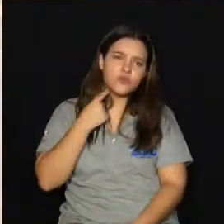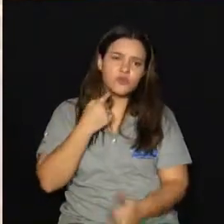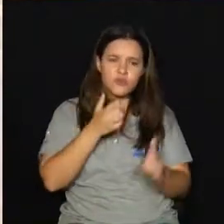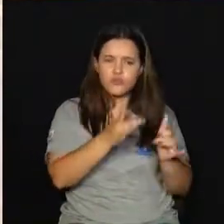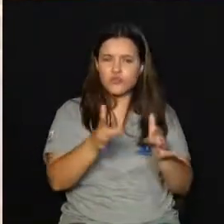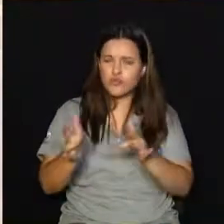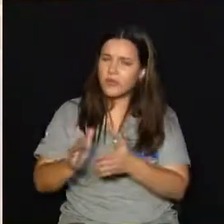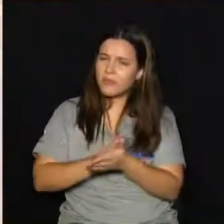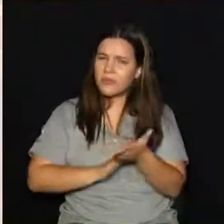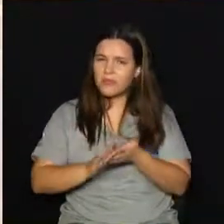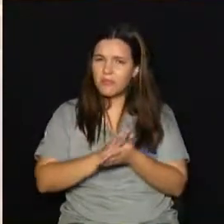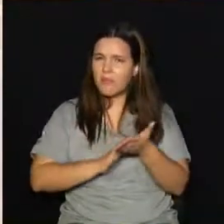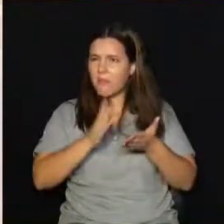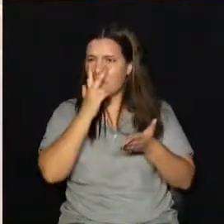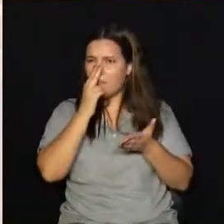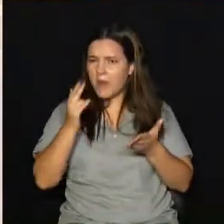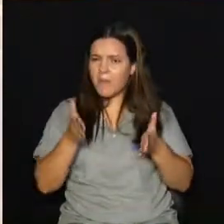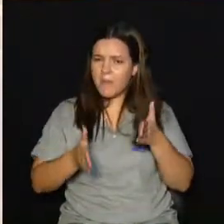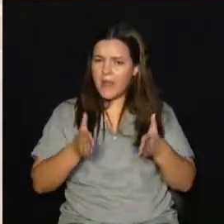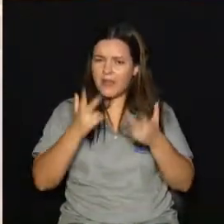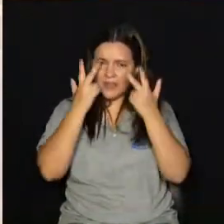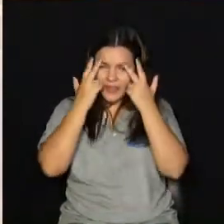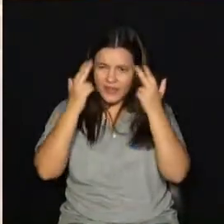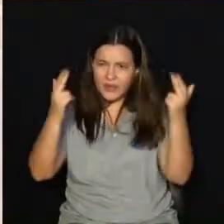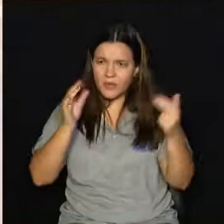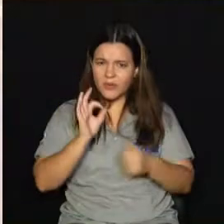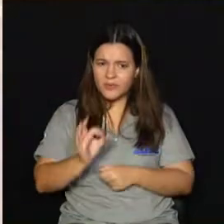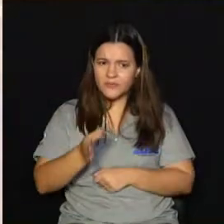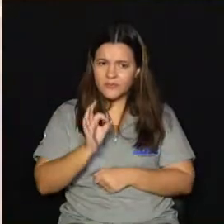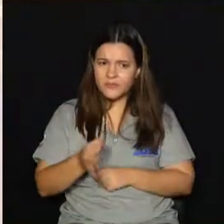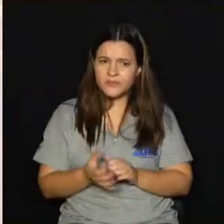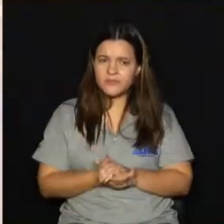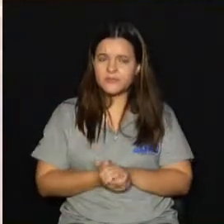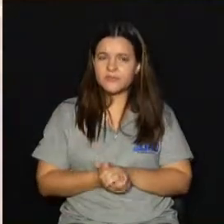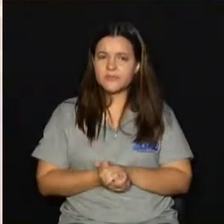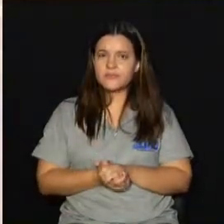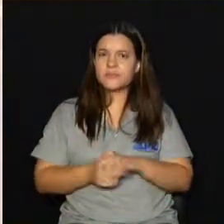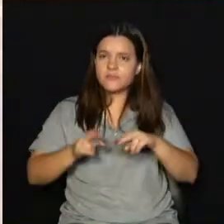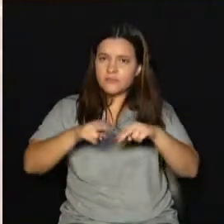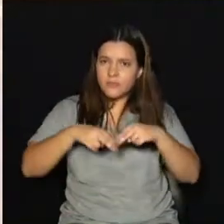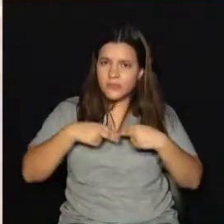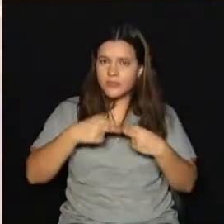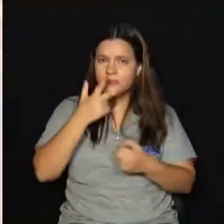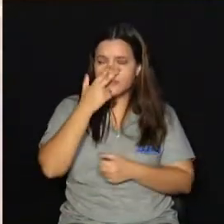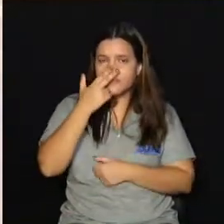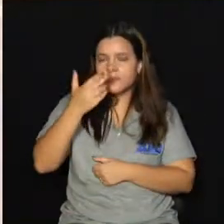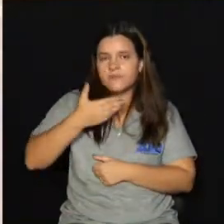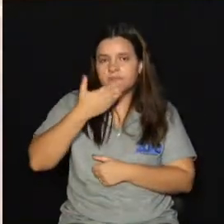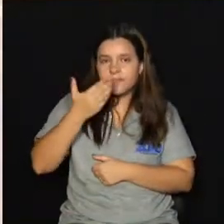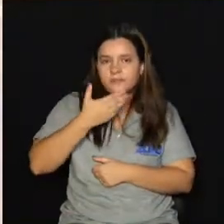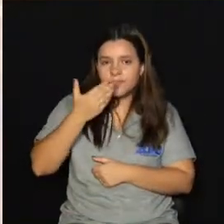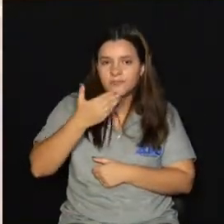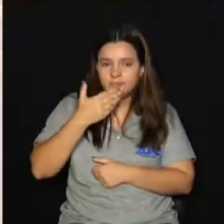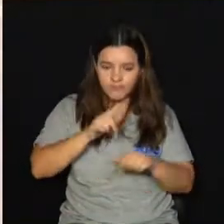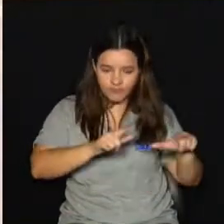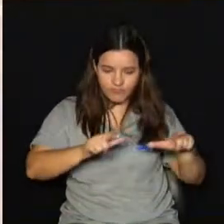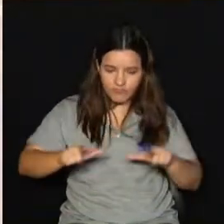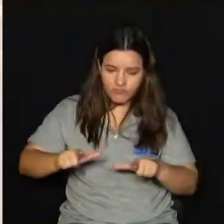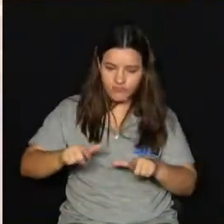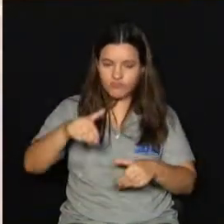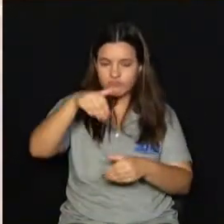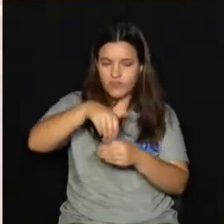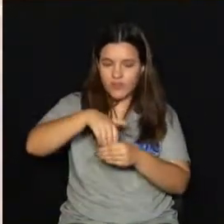falasse dessa tranquilidade e até, se, de certa forma, tudo isso facilita o fechamento aí das urnas às 5 horas.